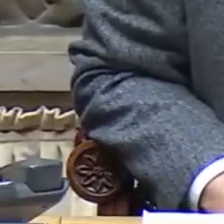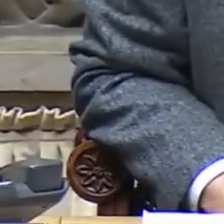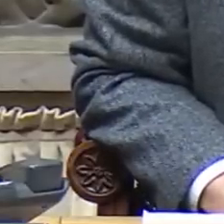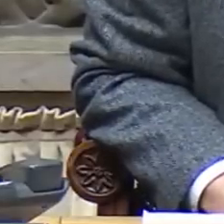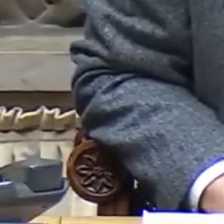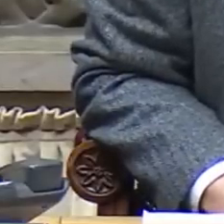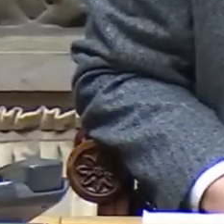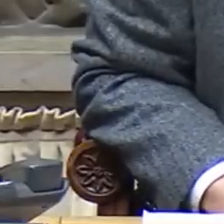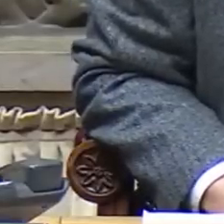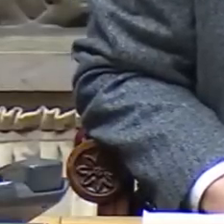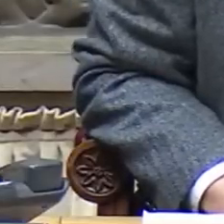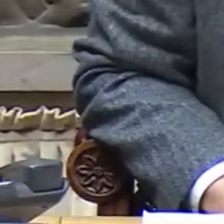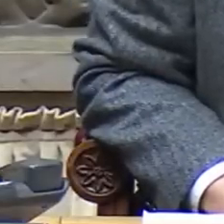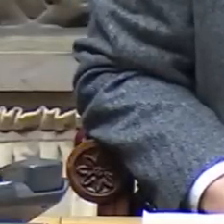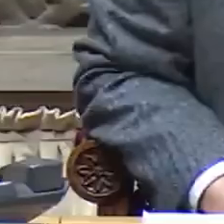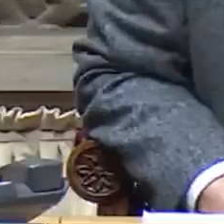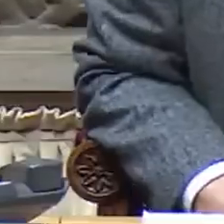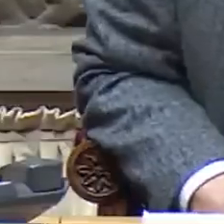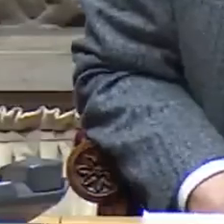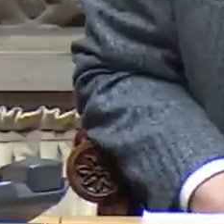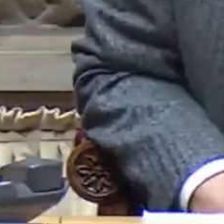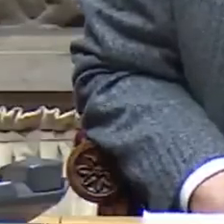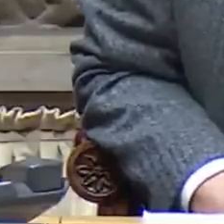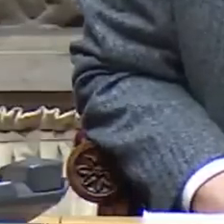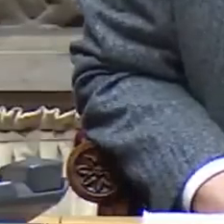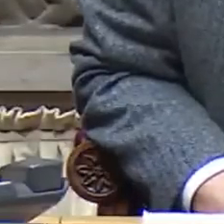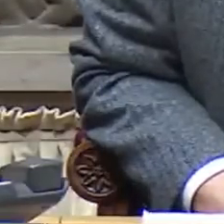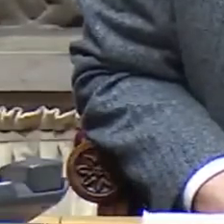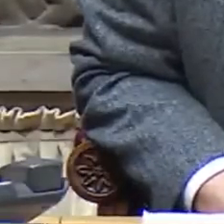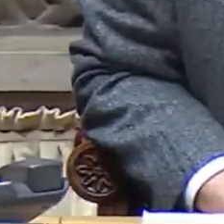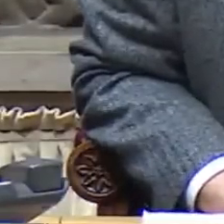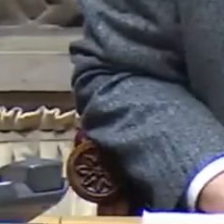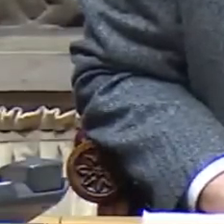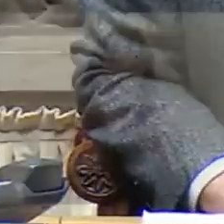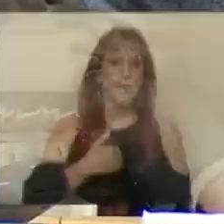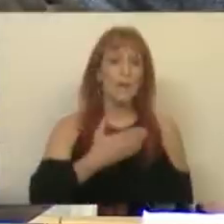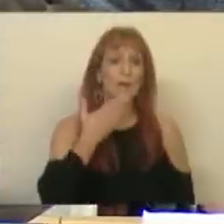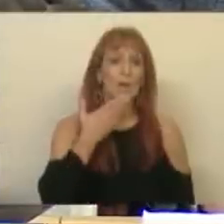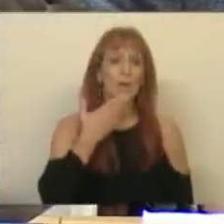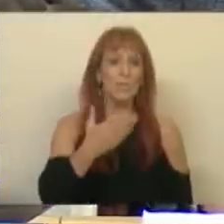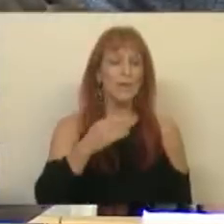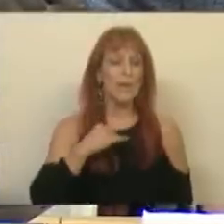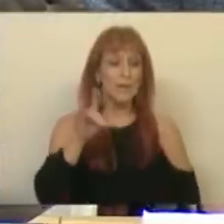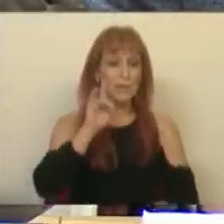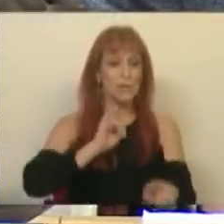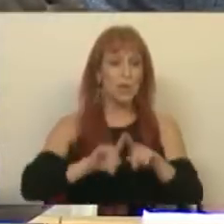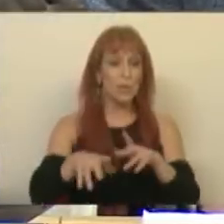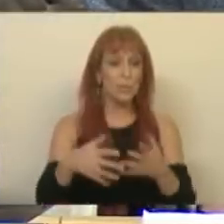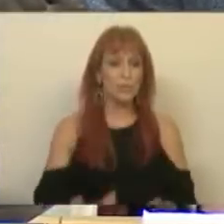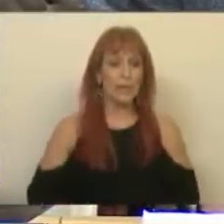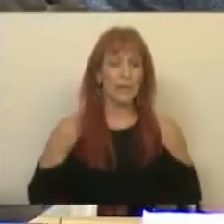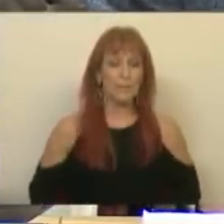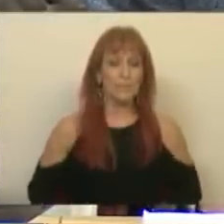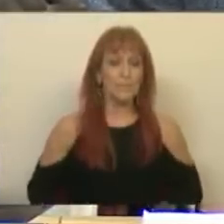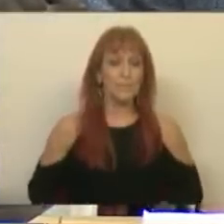do PSD décima terceira comissão determinados Muito obrigado senhora deputada